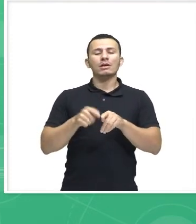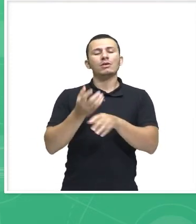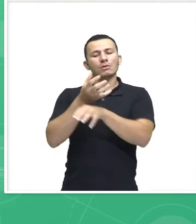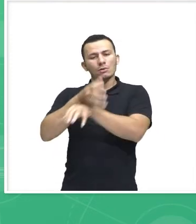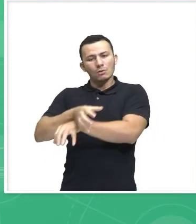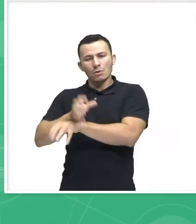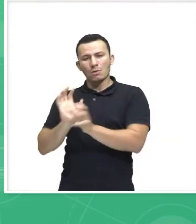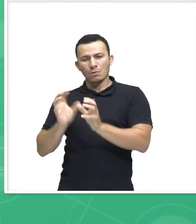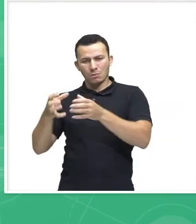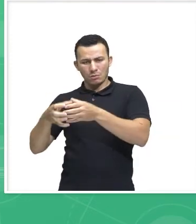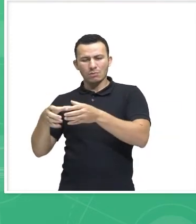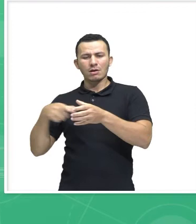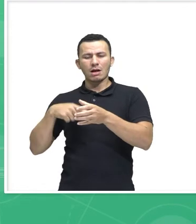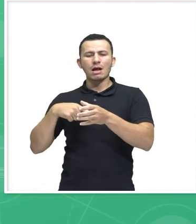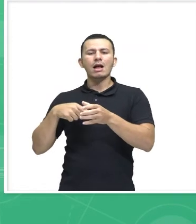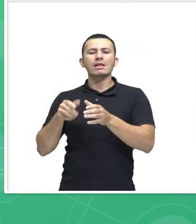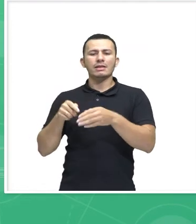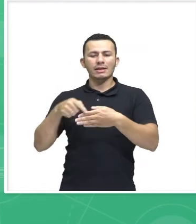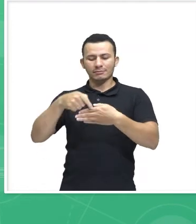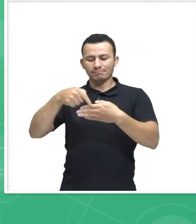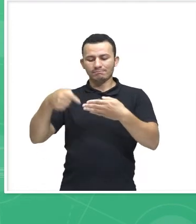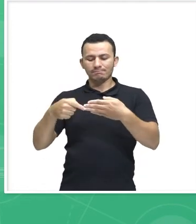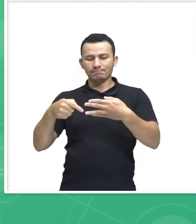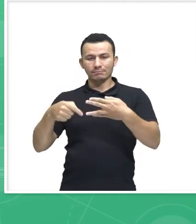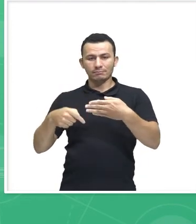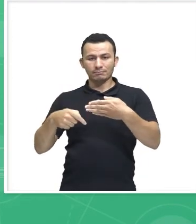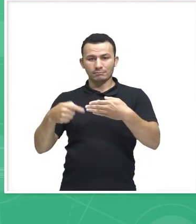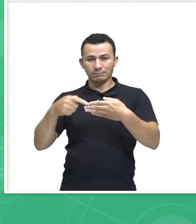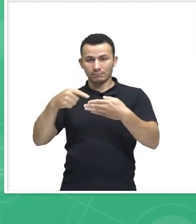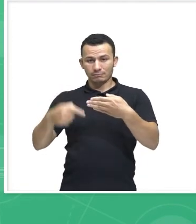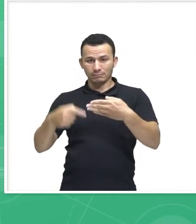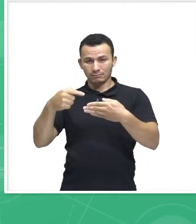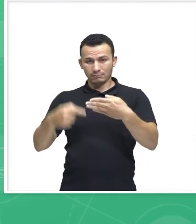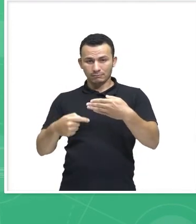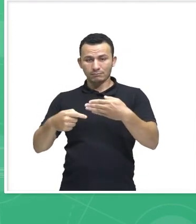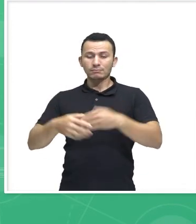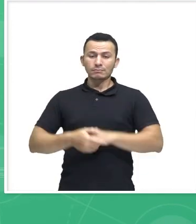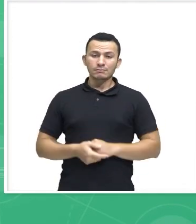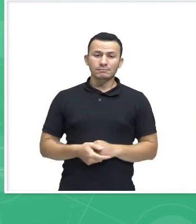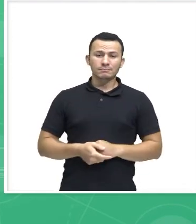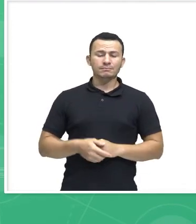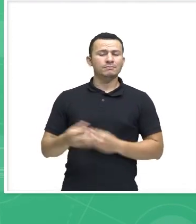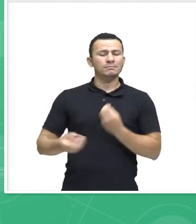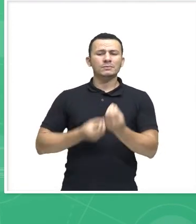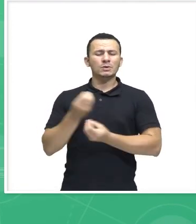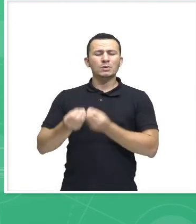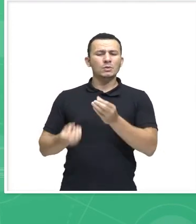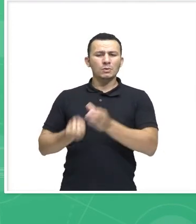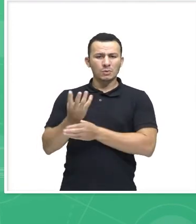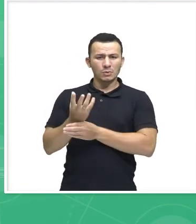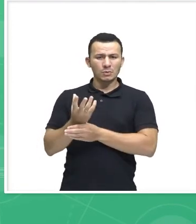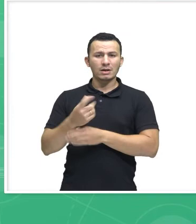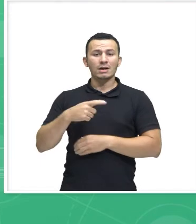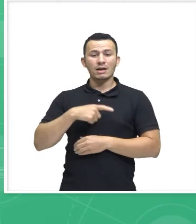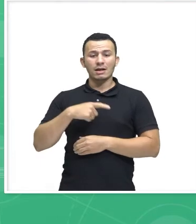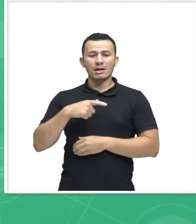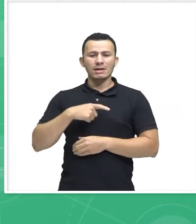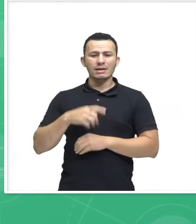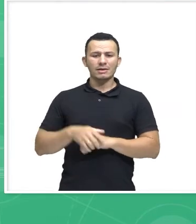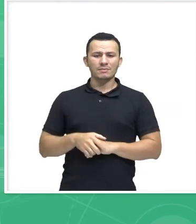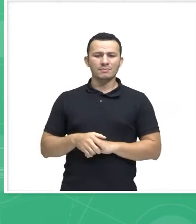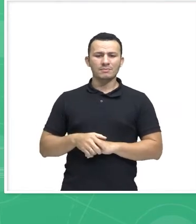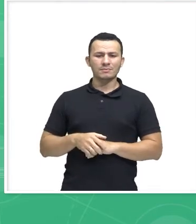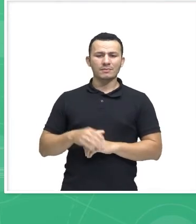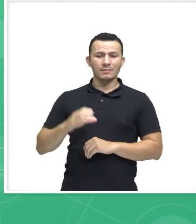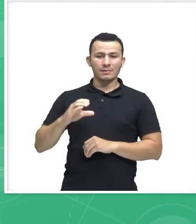negócio e precisa elas são na região frontal reprodução dos condritos se dá pela forma de plástico é acontece de